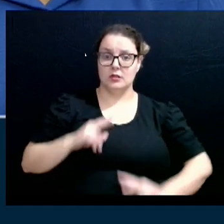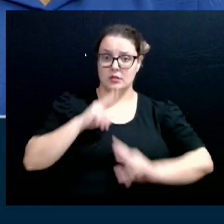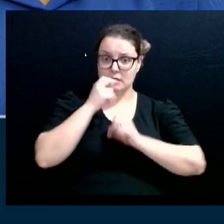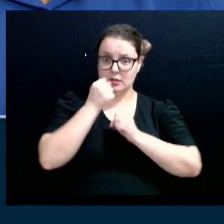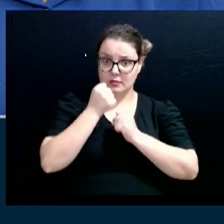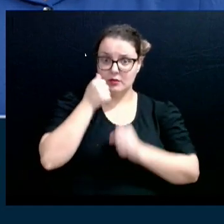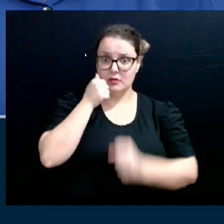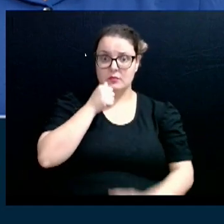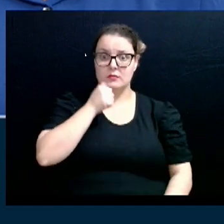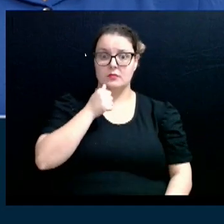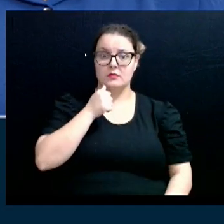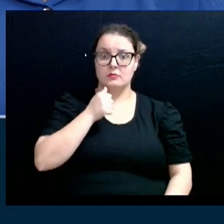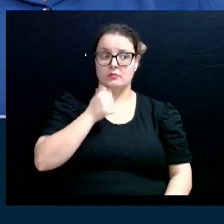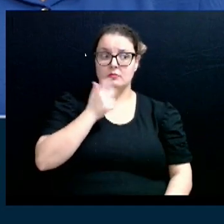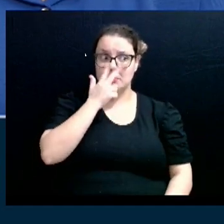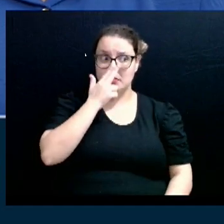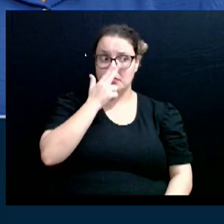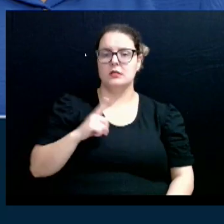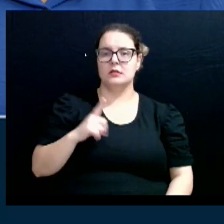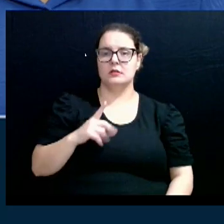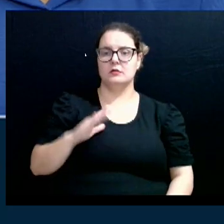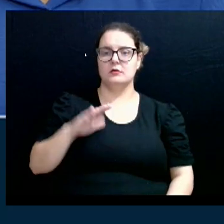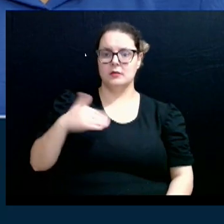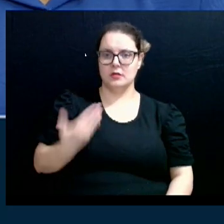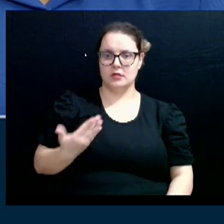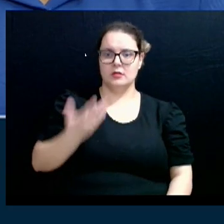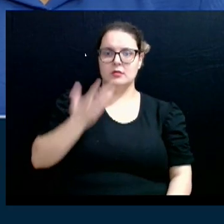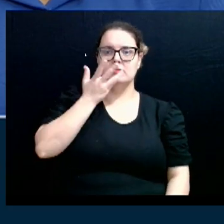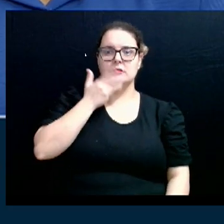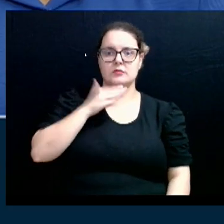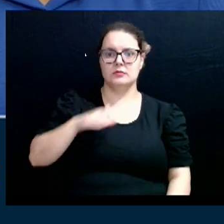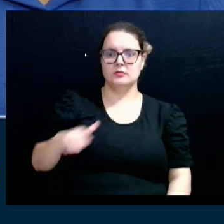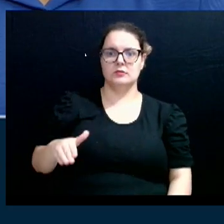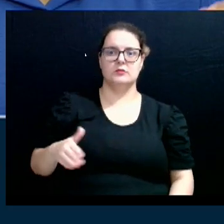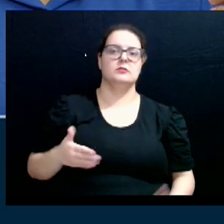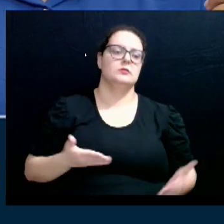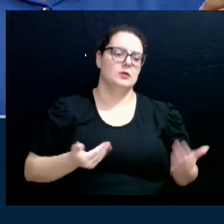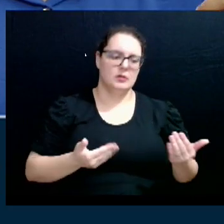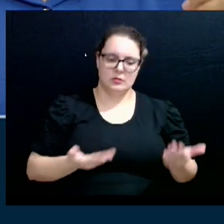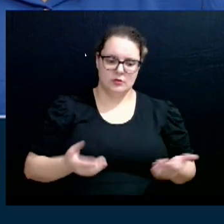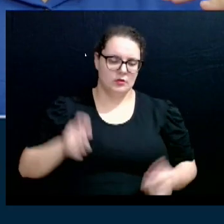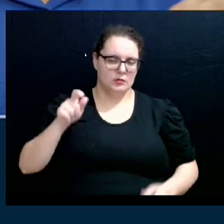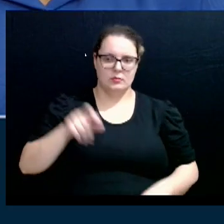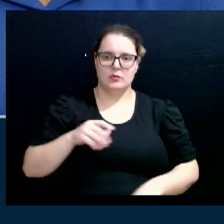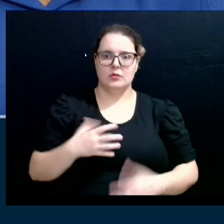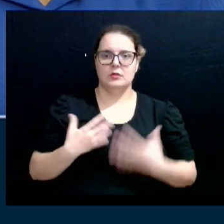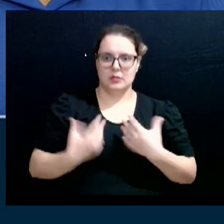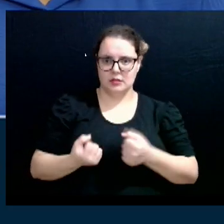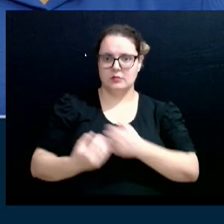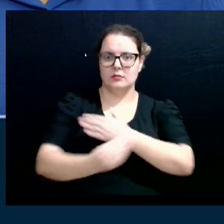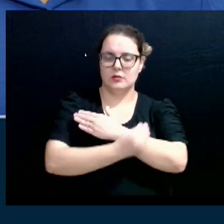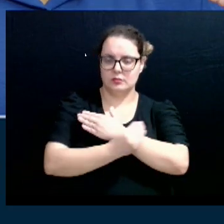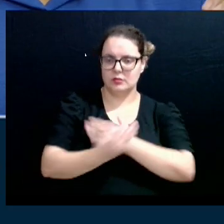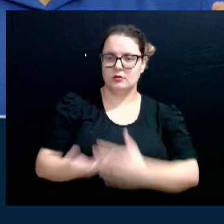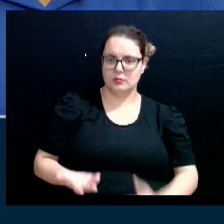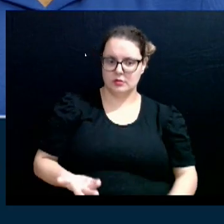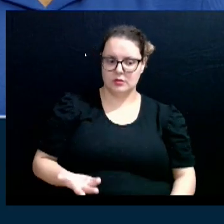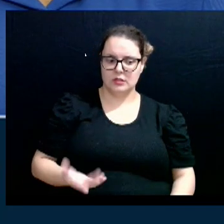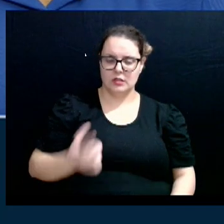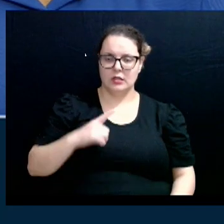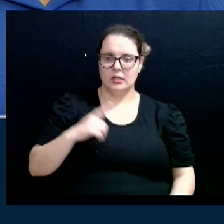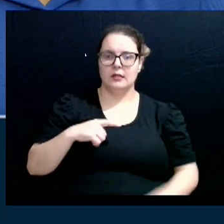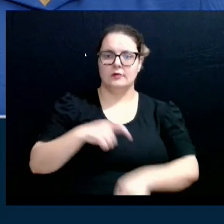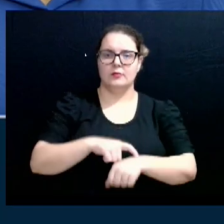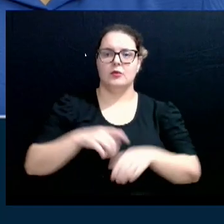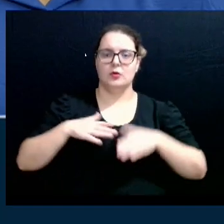aparentam ter, mas quando as crianças, o jovem, enfim, a pessoa que está sendo cuidada, ela tem um momento de tranquilidade ou que ela